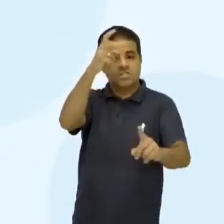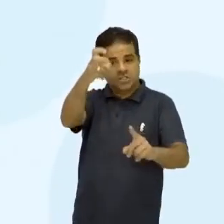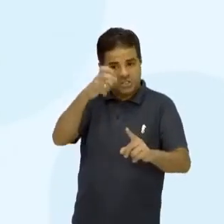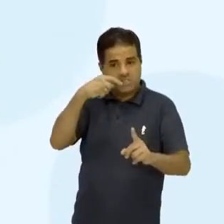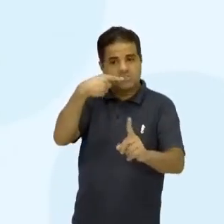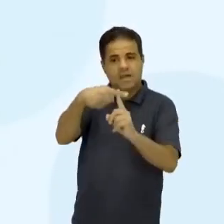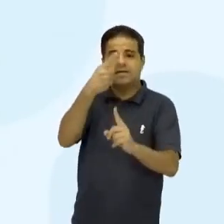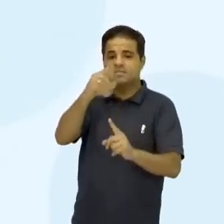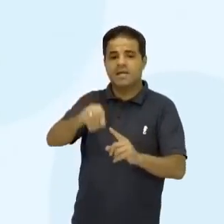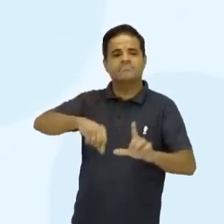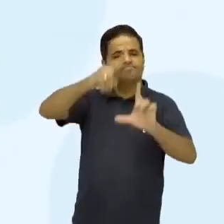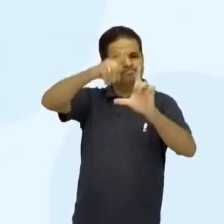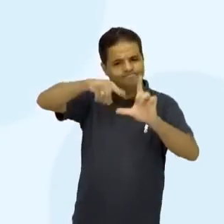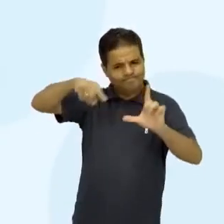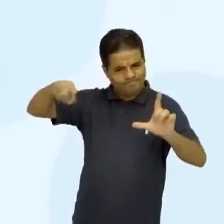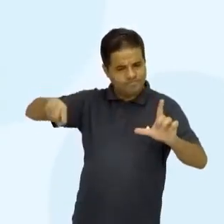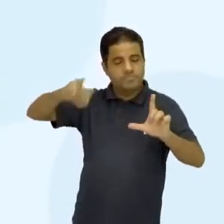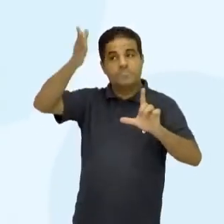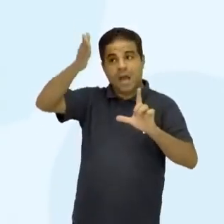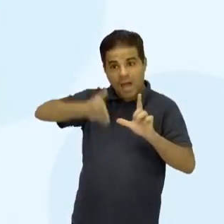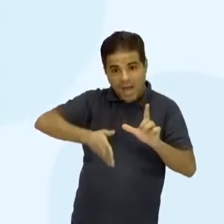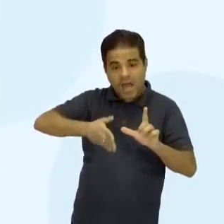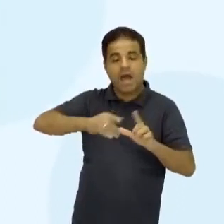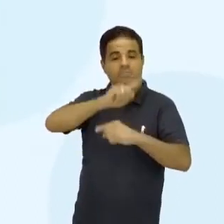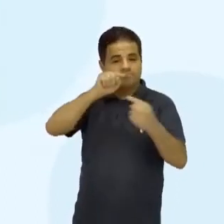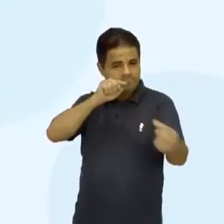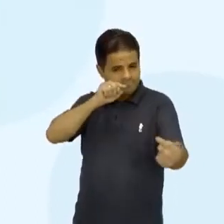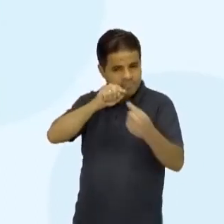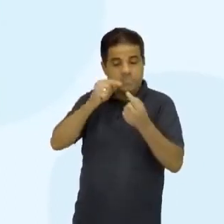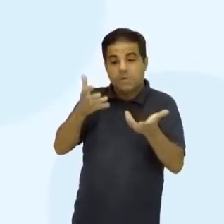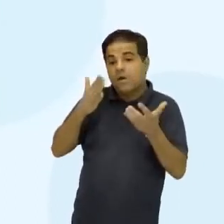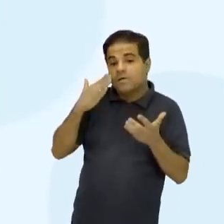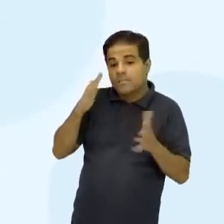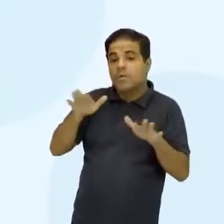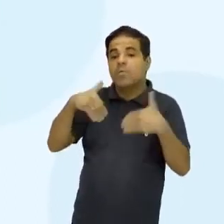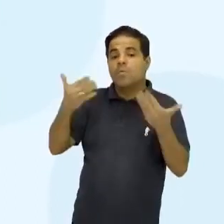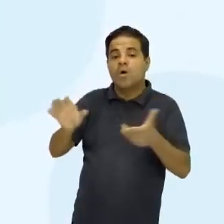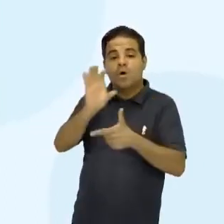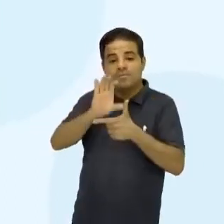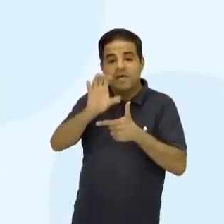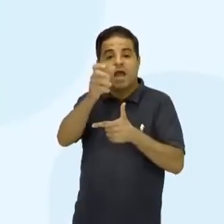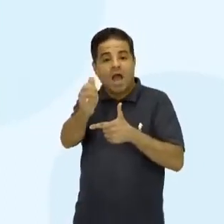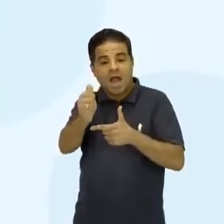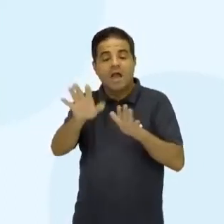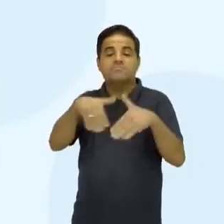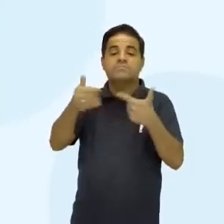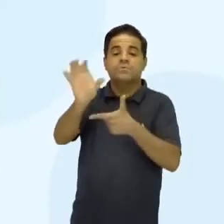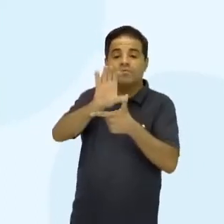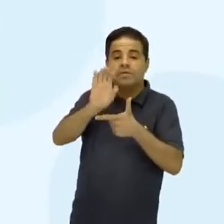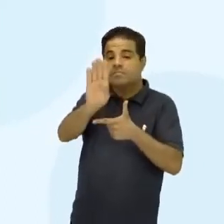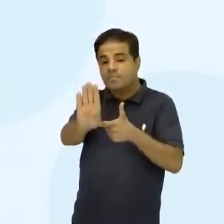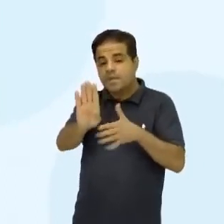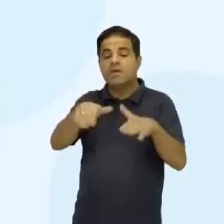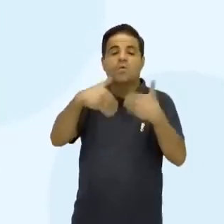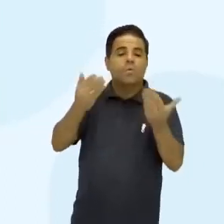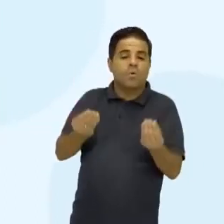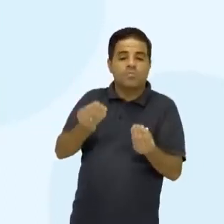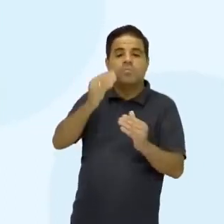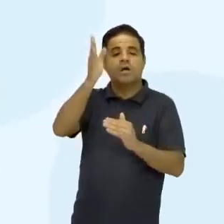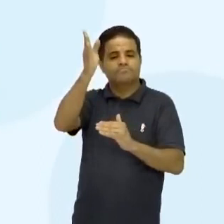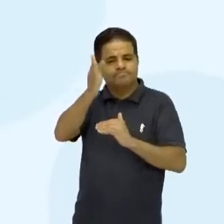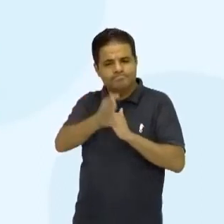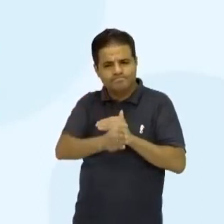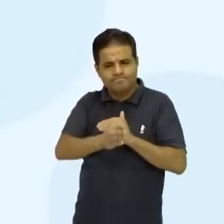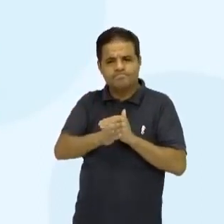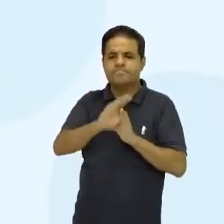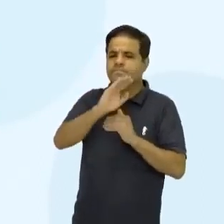E a gente tem um gráfico aí que é uma reta, porque é função de primeiro grau. Quero saber quem é o coeficiente A, quem é o coeficiente B, como é a inclinação dessa